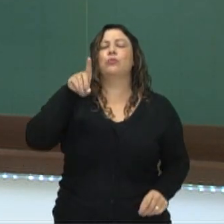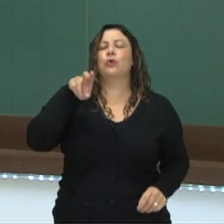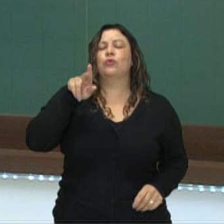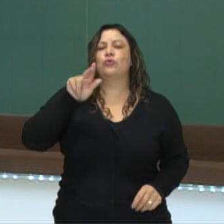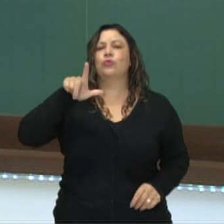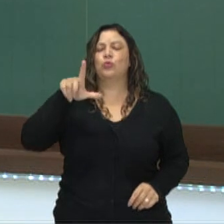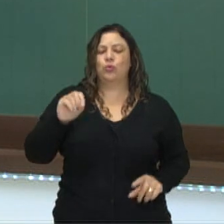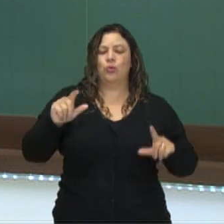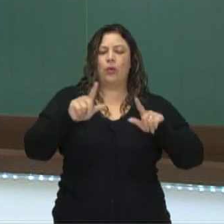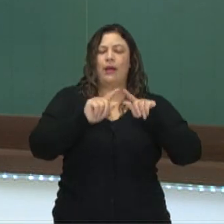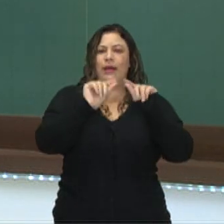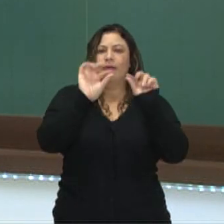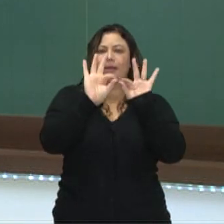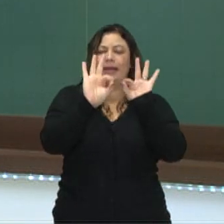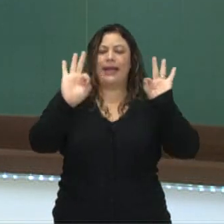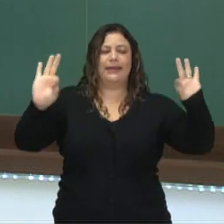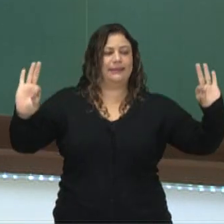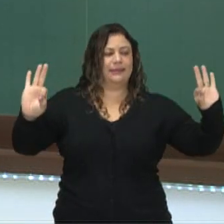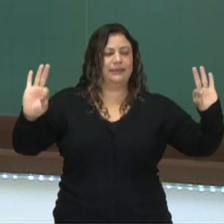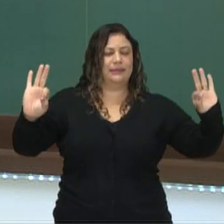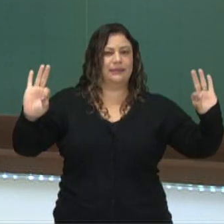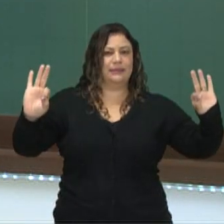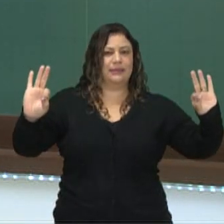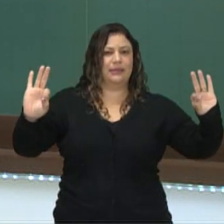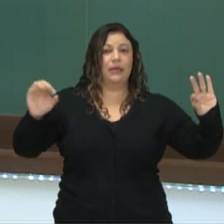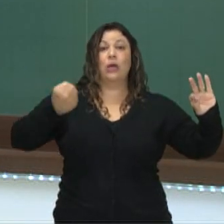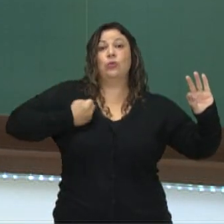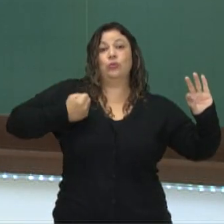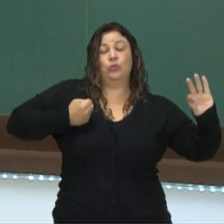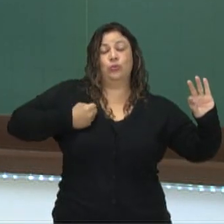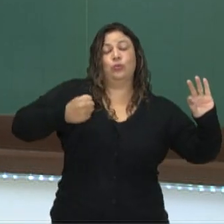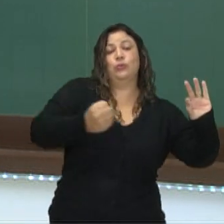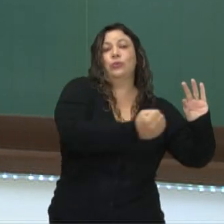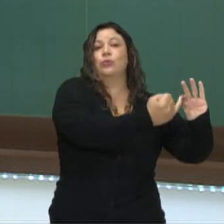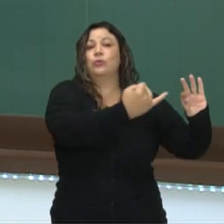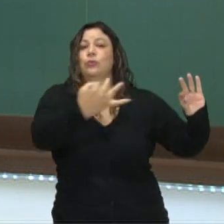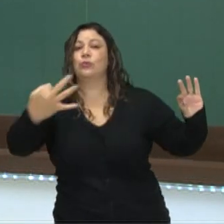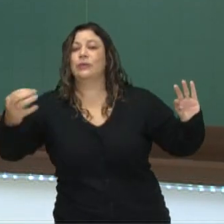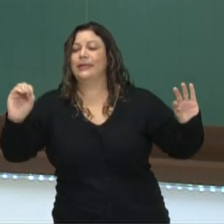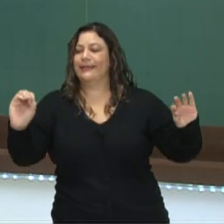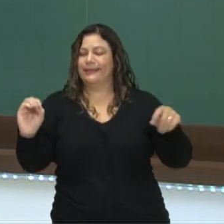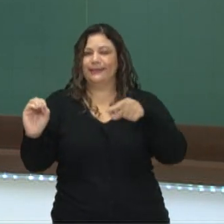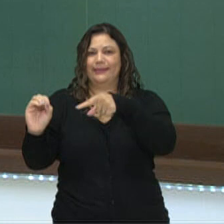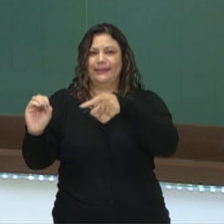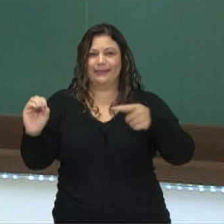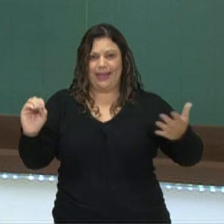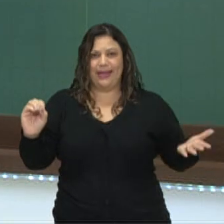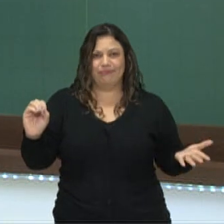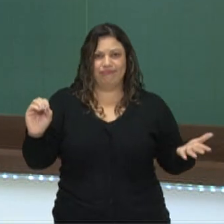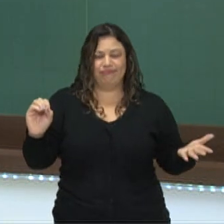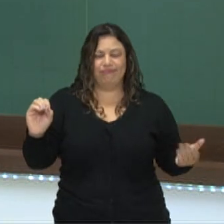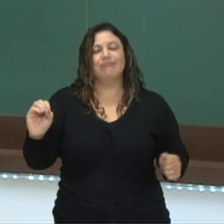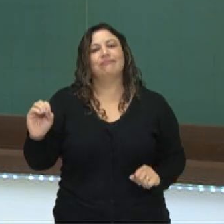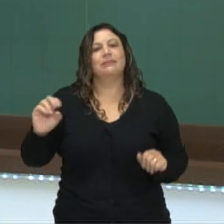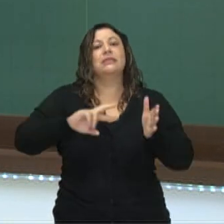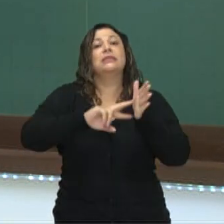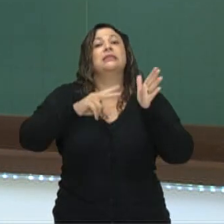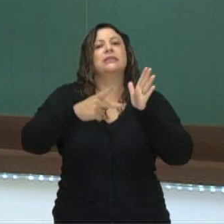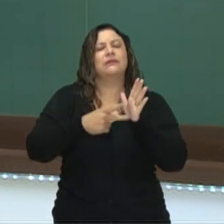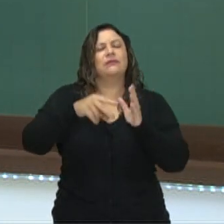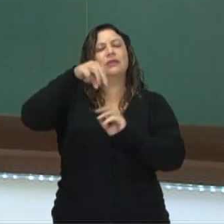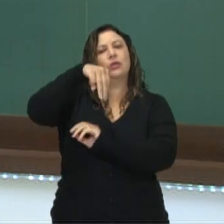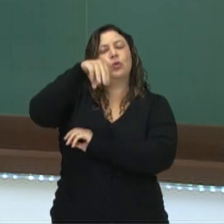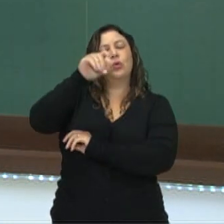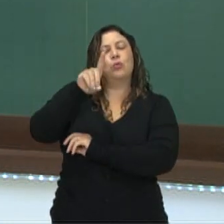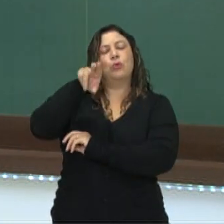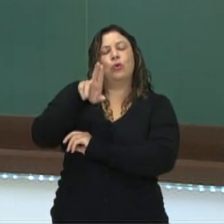do número até o zero. A gente conta quantas unidades tem desse número até chegar no zero. Isso significa módulo, é como se fosse